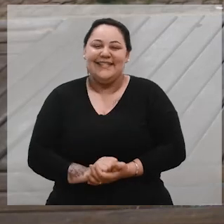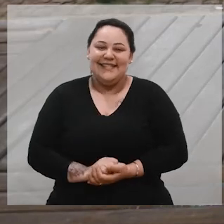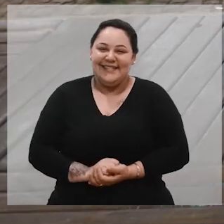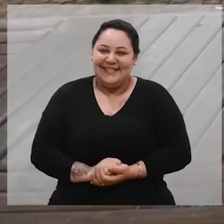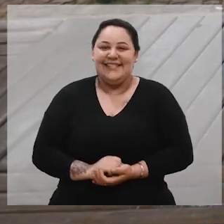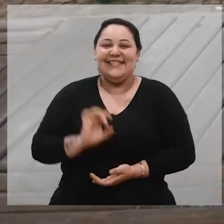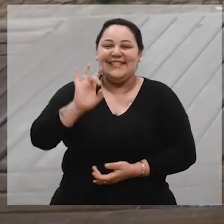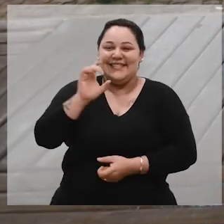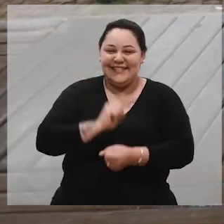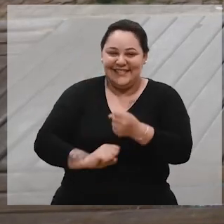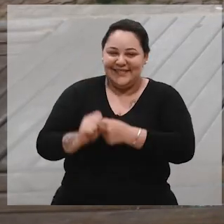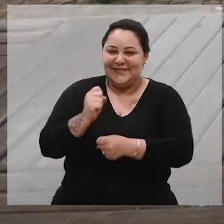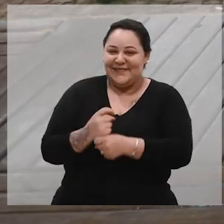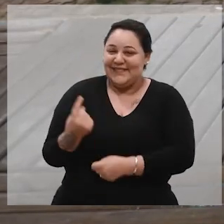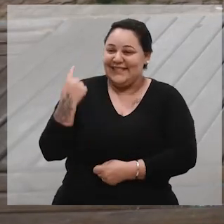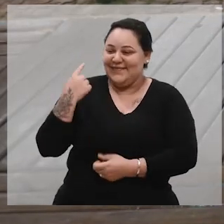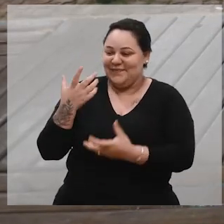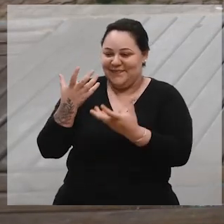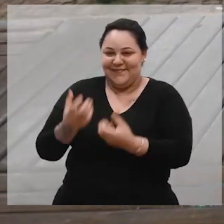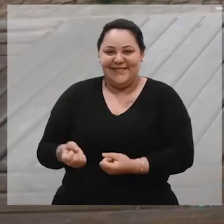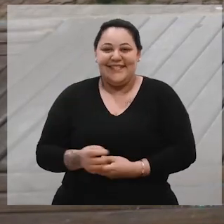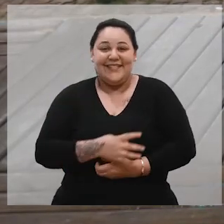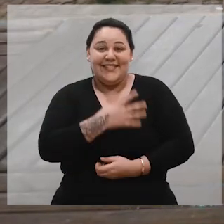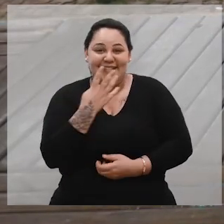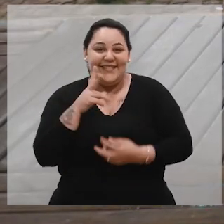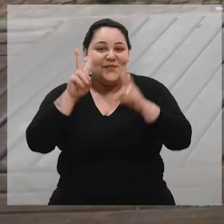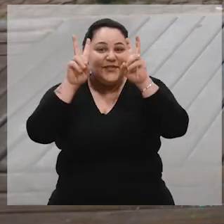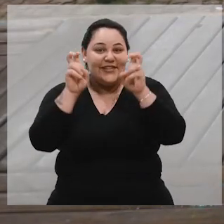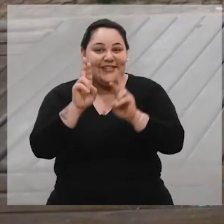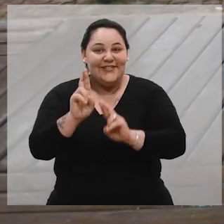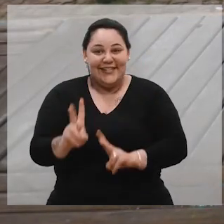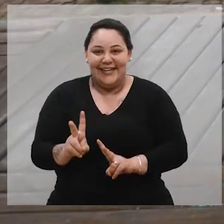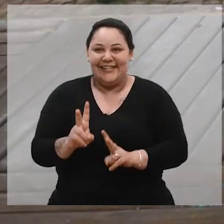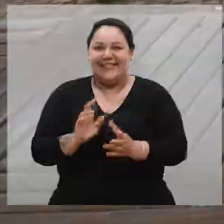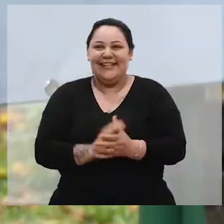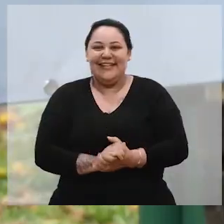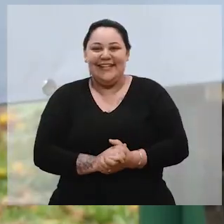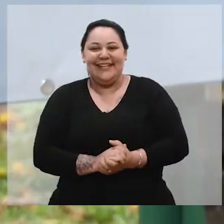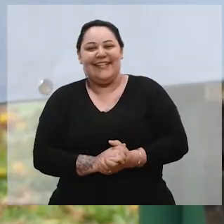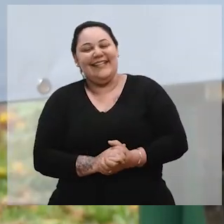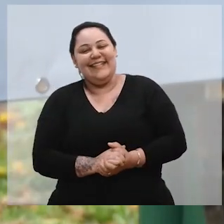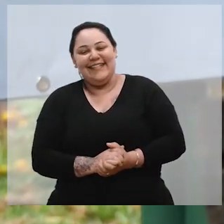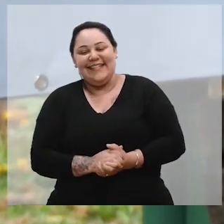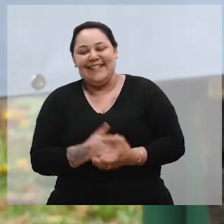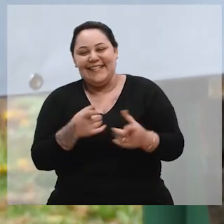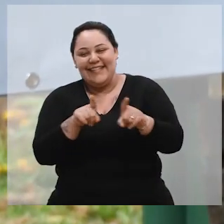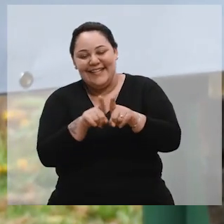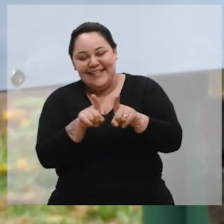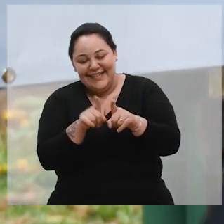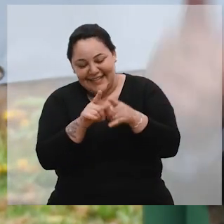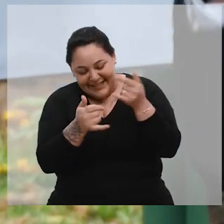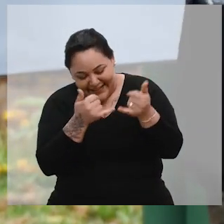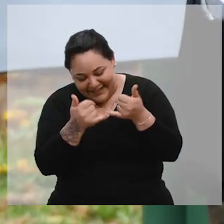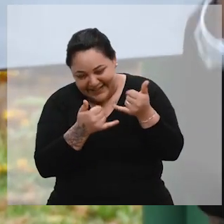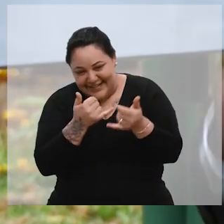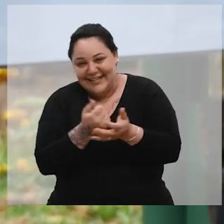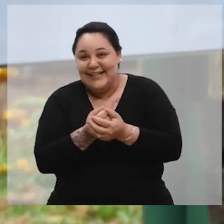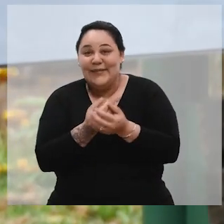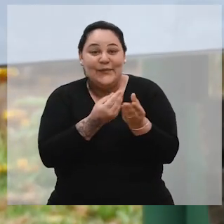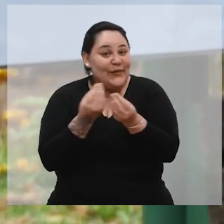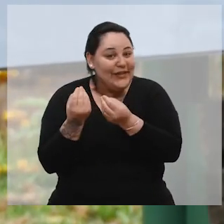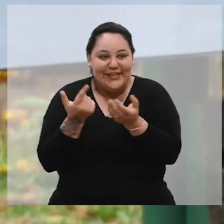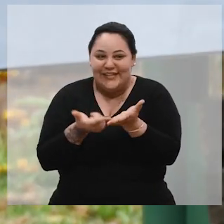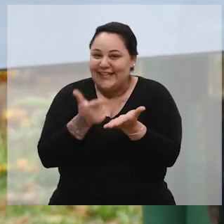Só ano passado eu recebi 4 títulos diferentes para abordar isso da